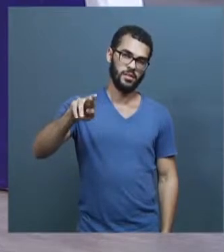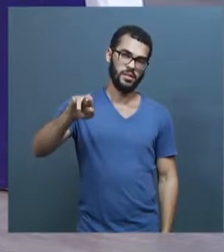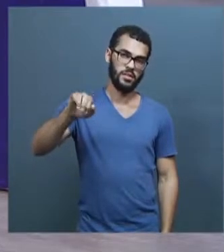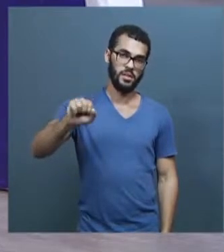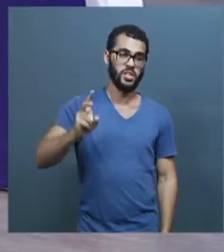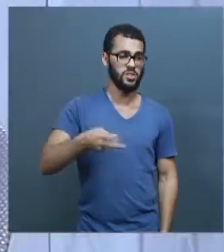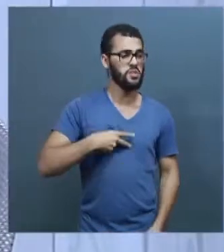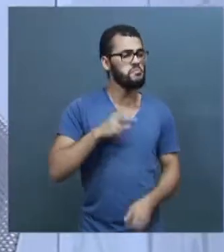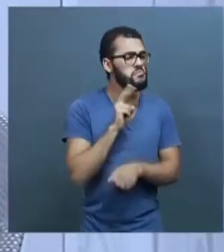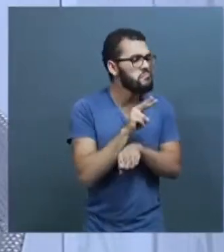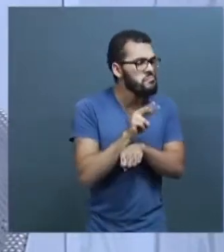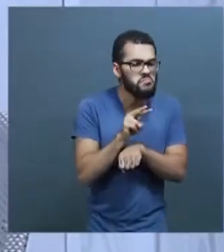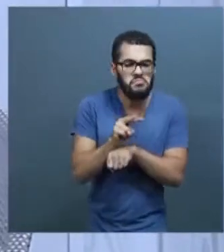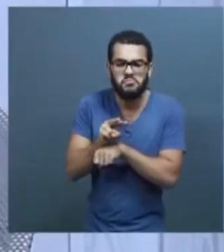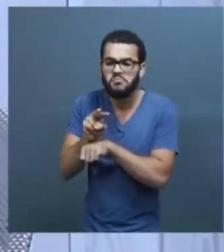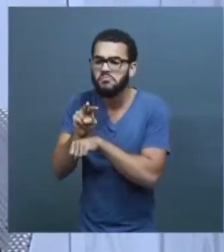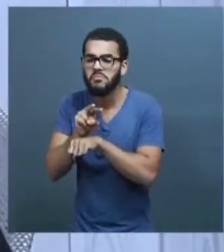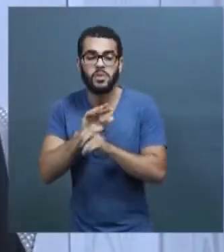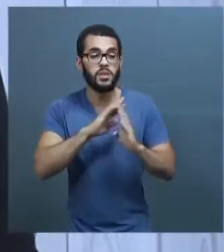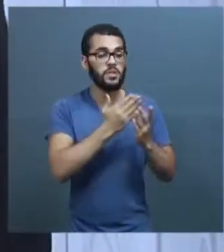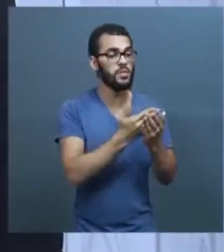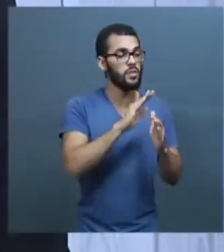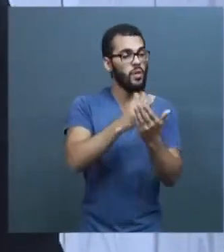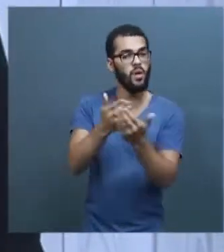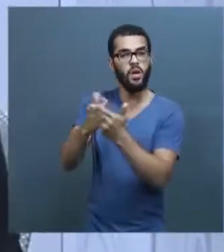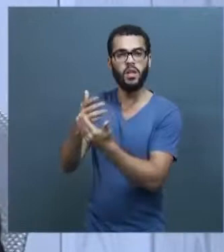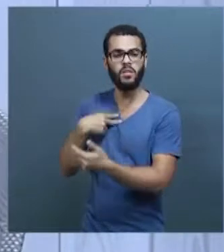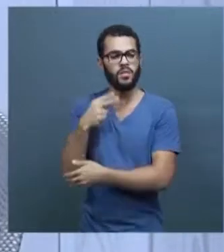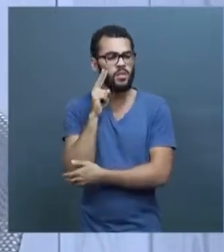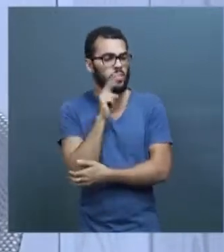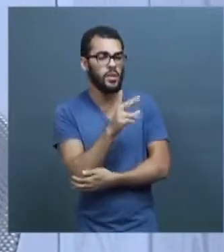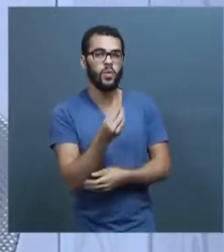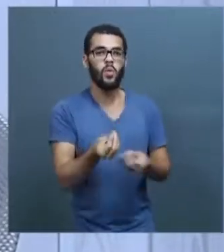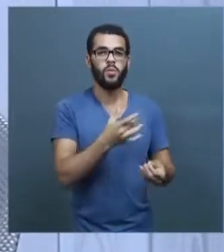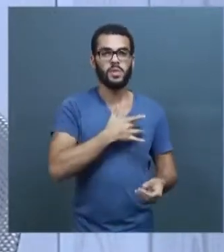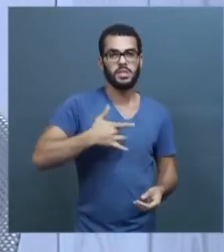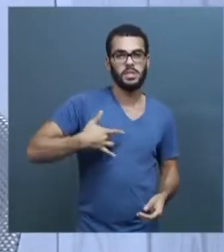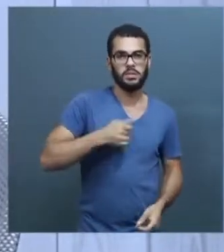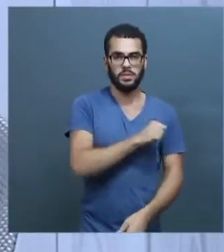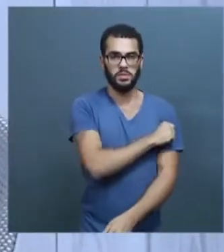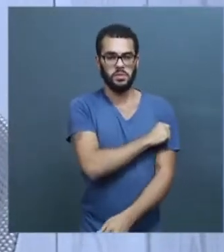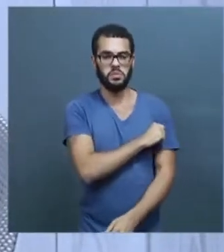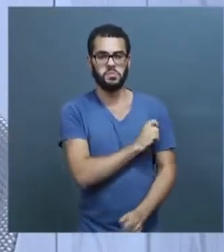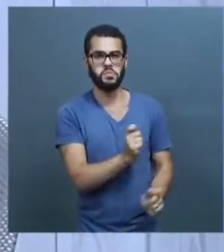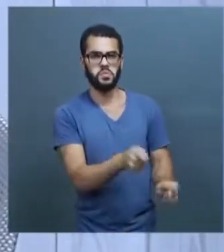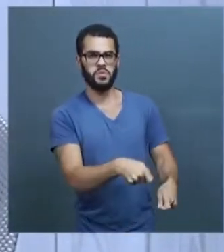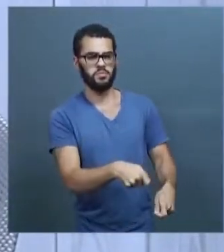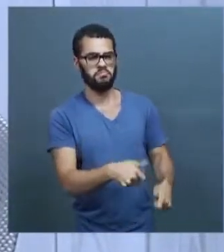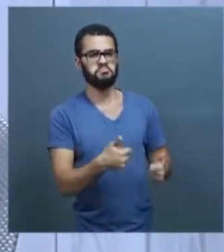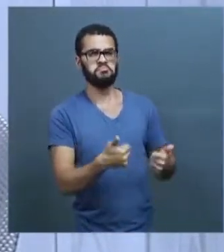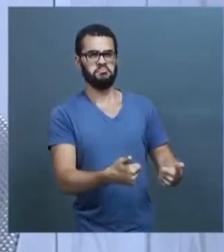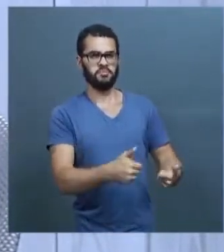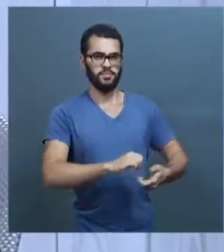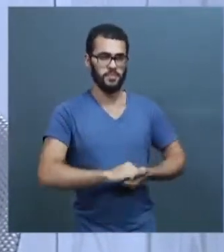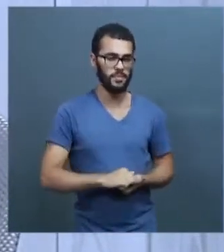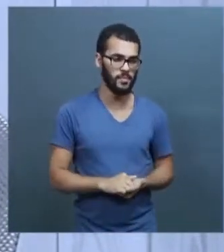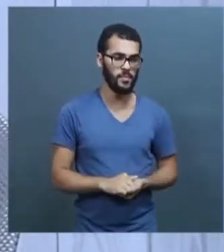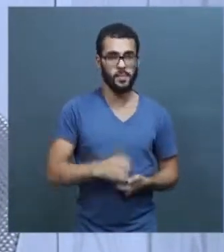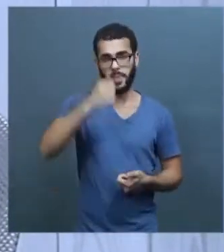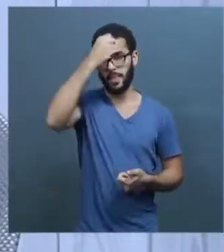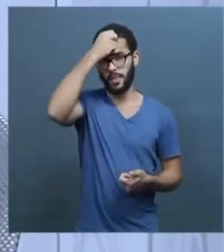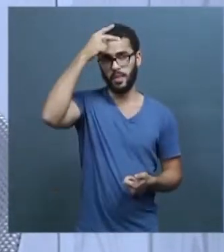públicas da cidade, a fim de promover e proteger a saúde dos alunos. A Prefeitura esclarece também que o